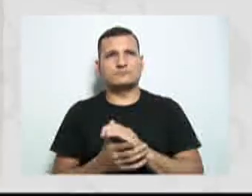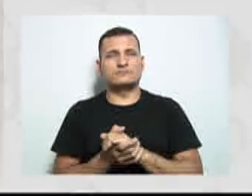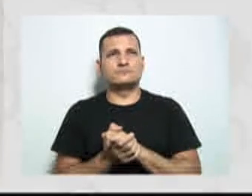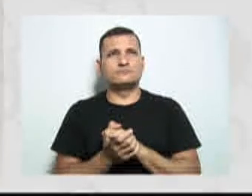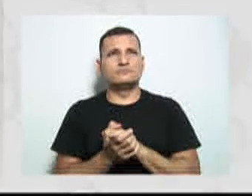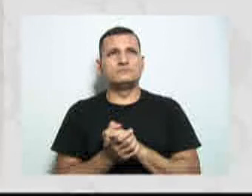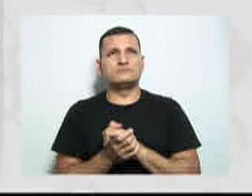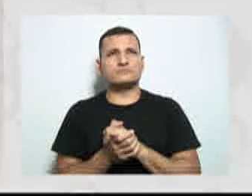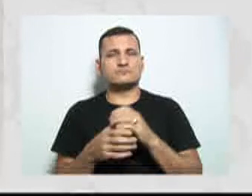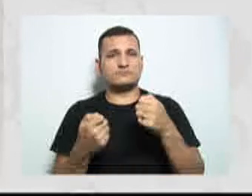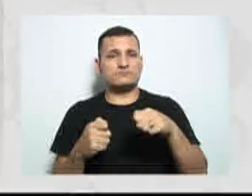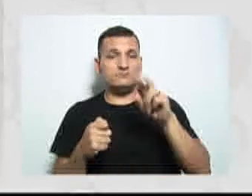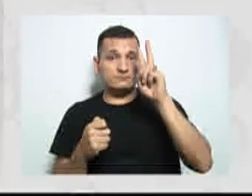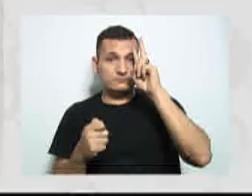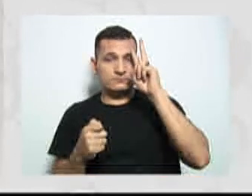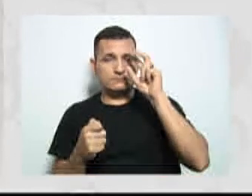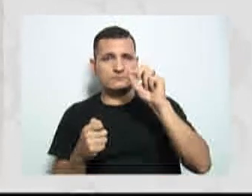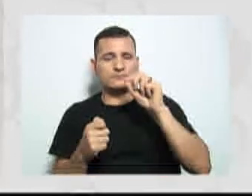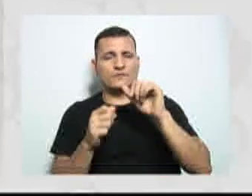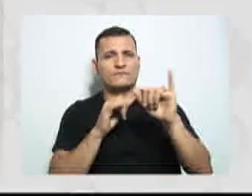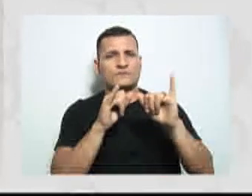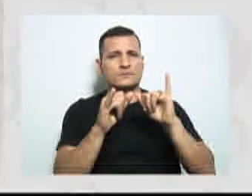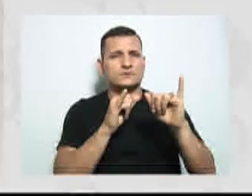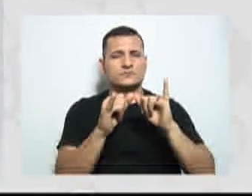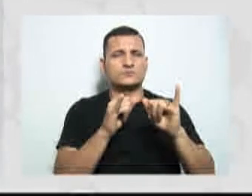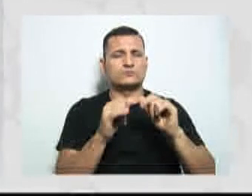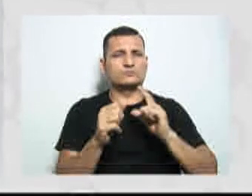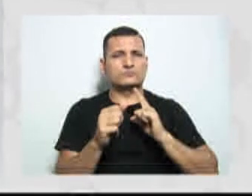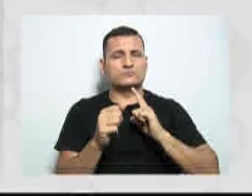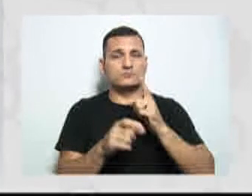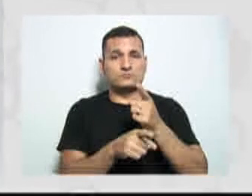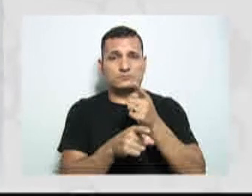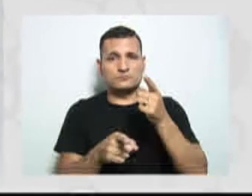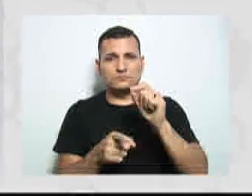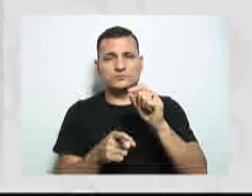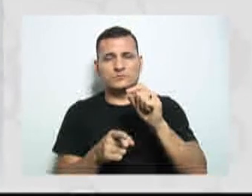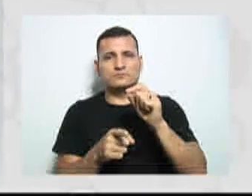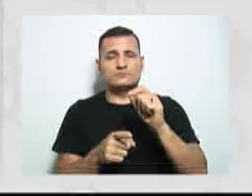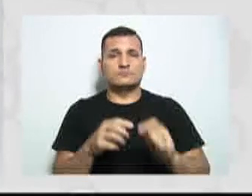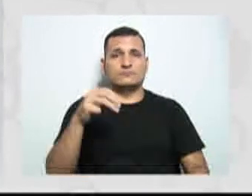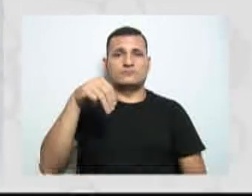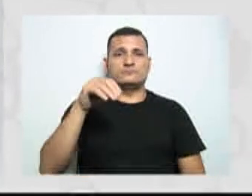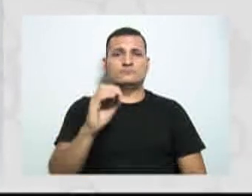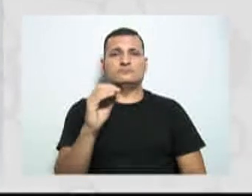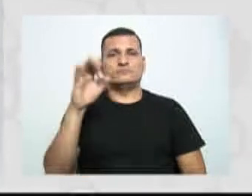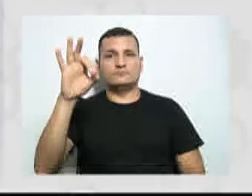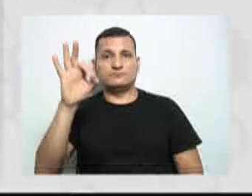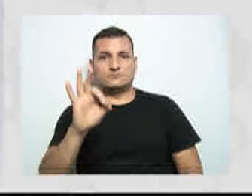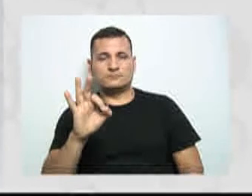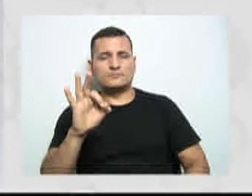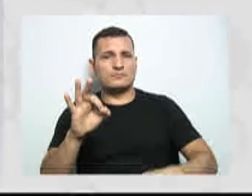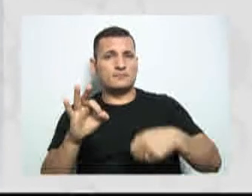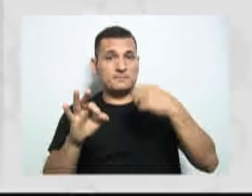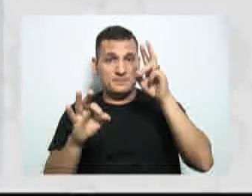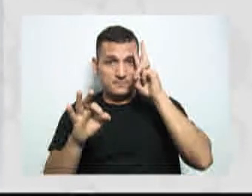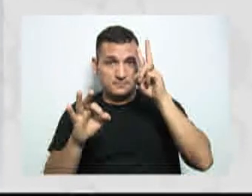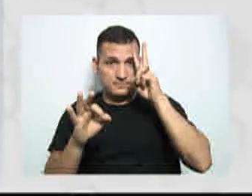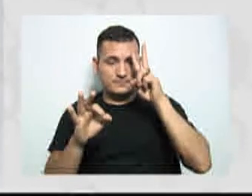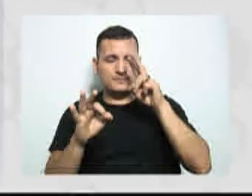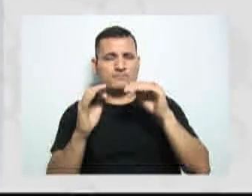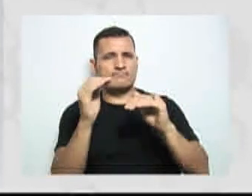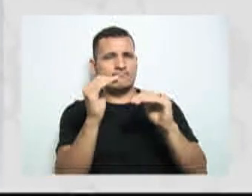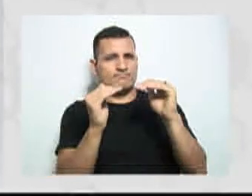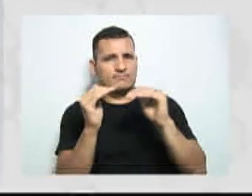tenho que lembrar o quê? Nas informações que eu tenho, eu achei o quê? A margem de contribuição. Lembrando que o ponto de equilíbrio, gente, é